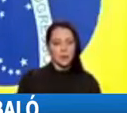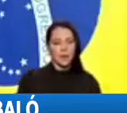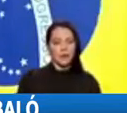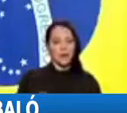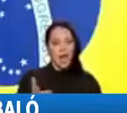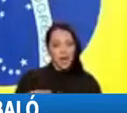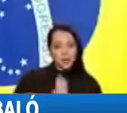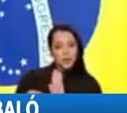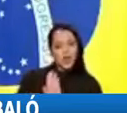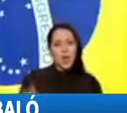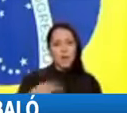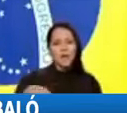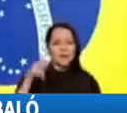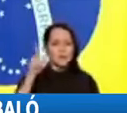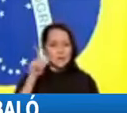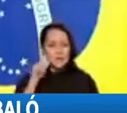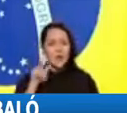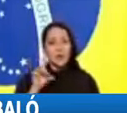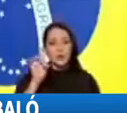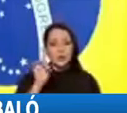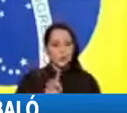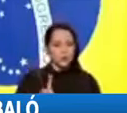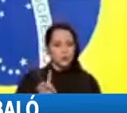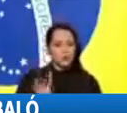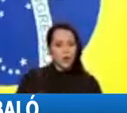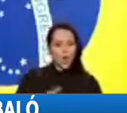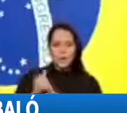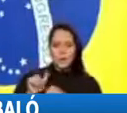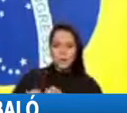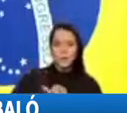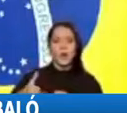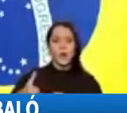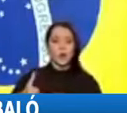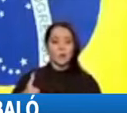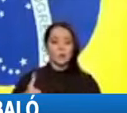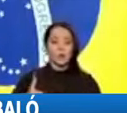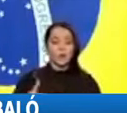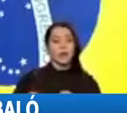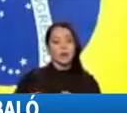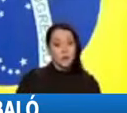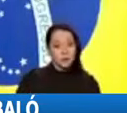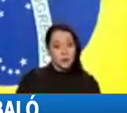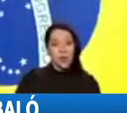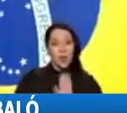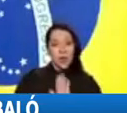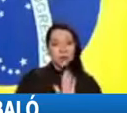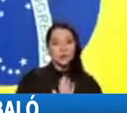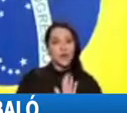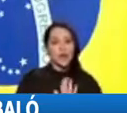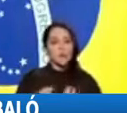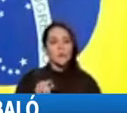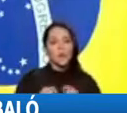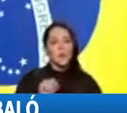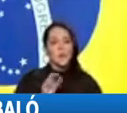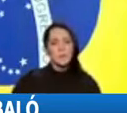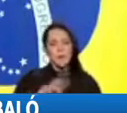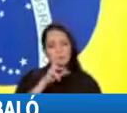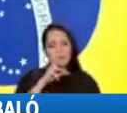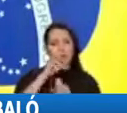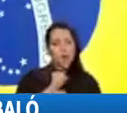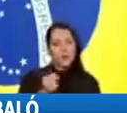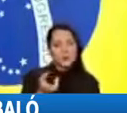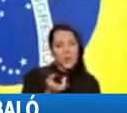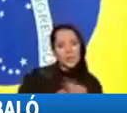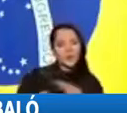guiné-bissau dançou a transformação mas sim intensificar as